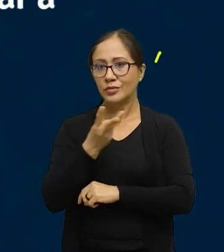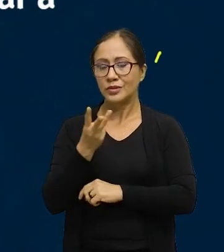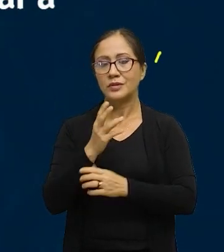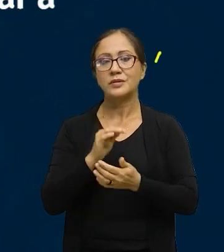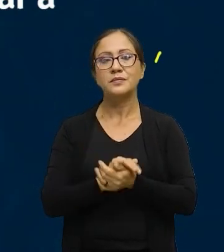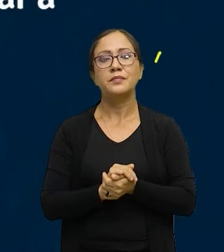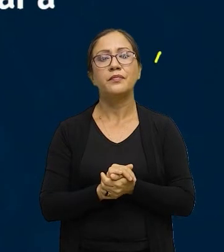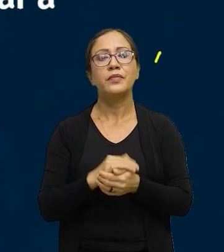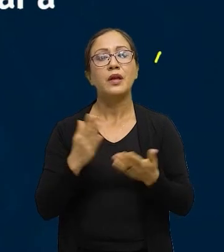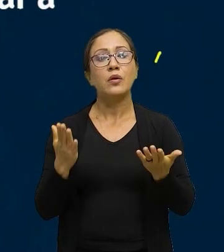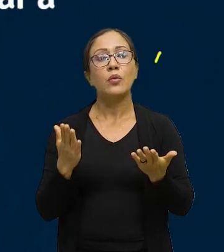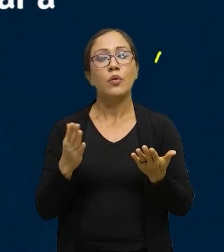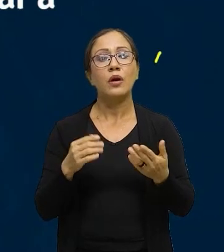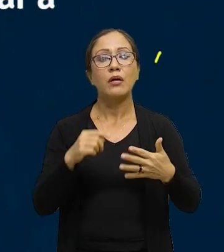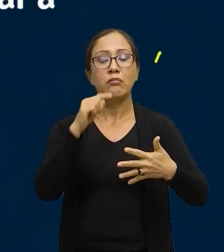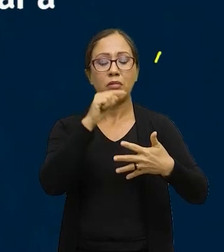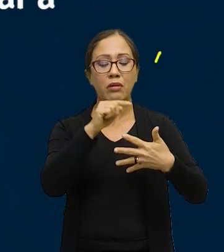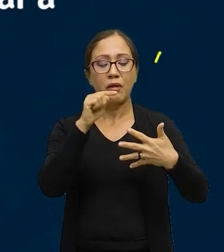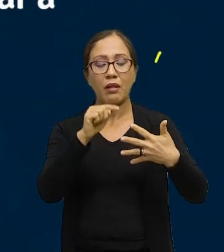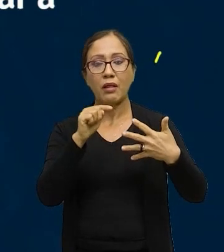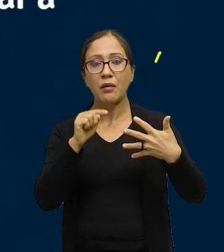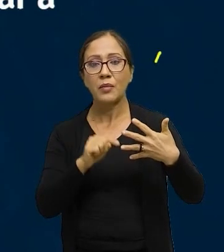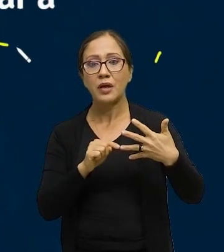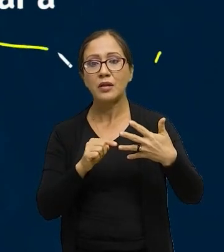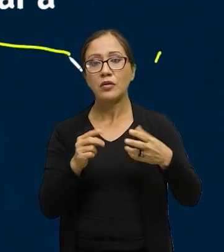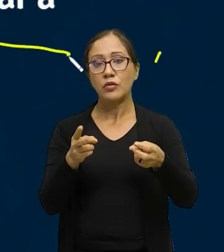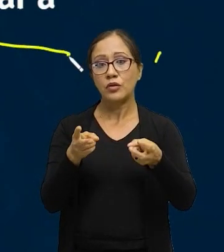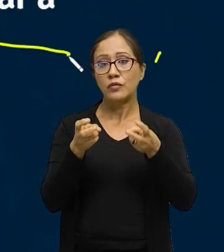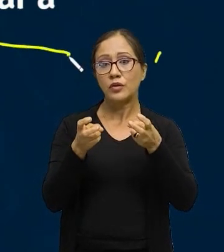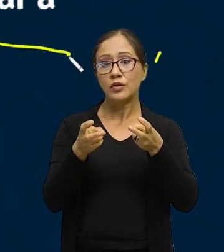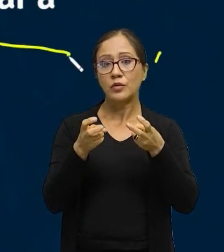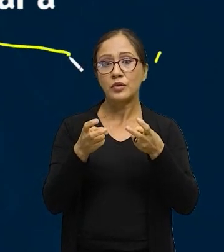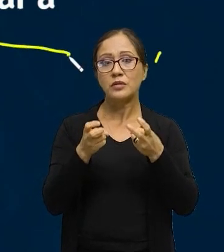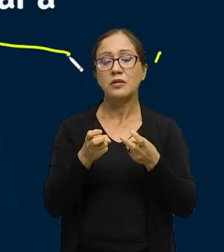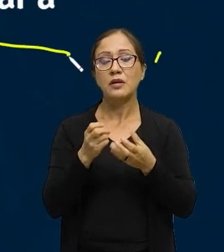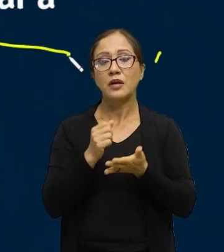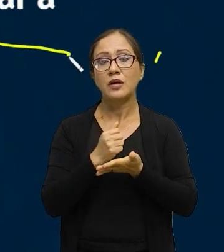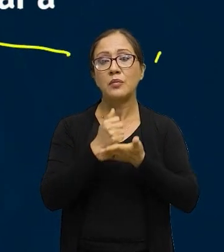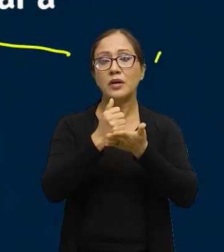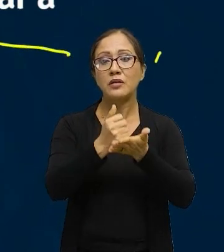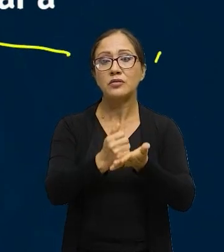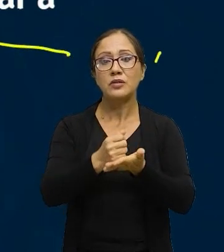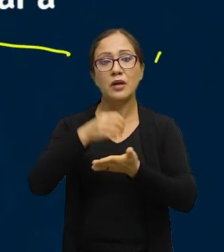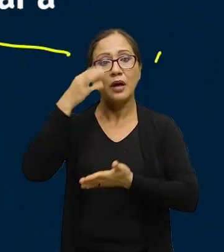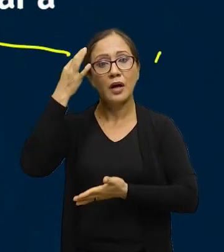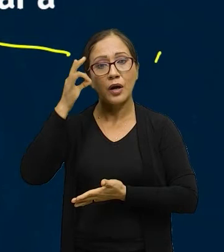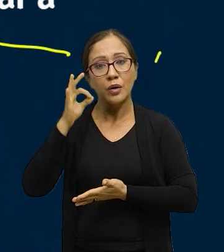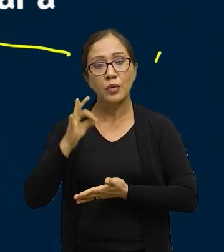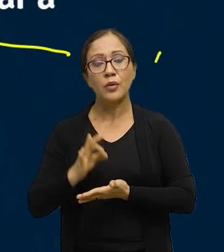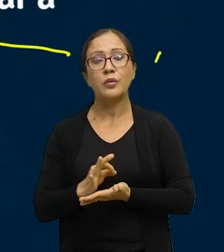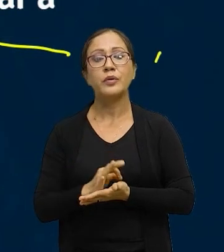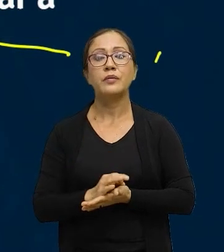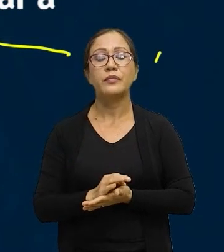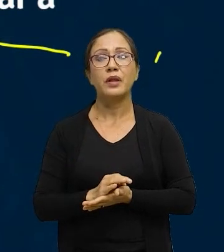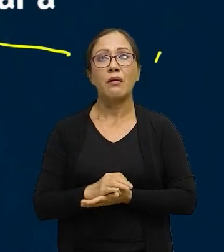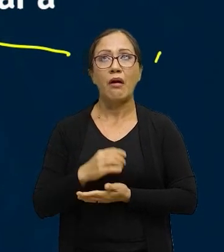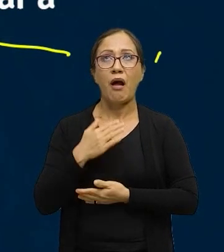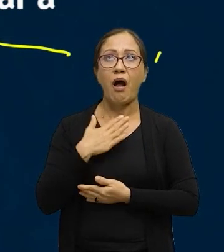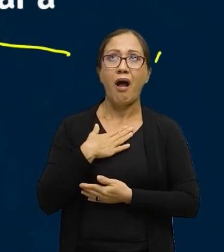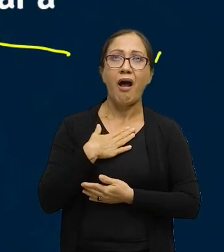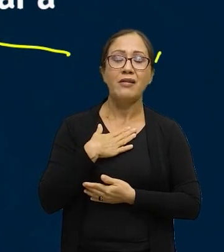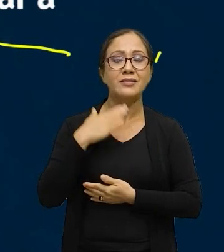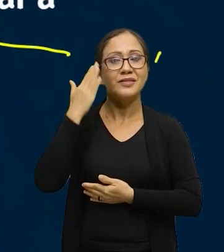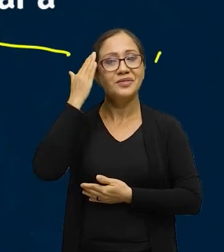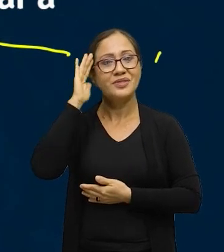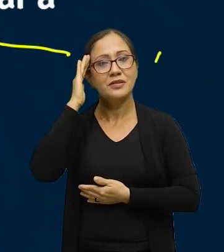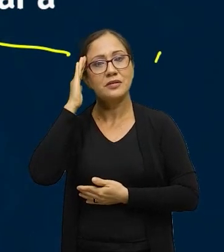elementos implícitos que você observa para ajudar a compreensão? Ah, eu entendi.